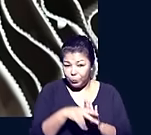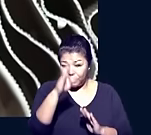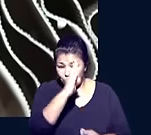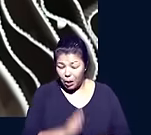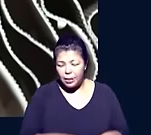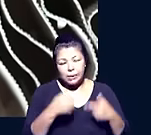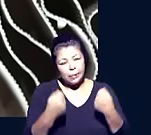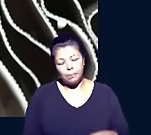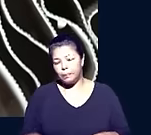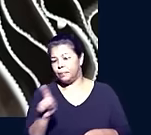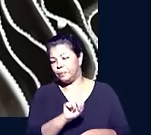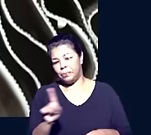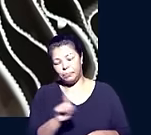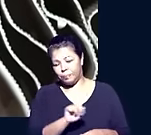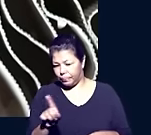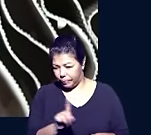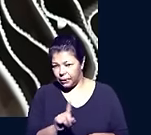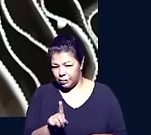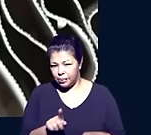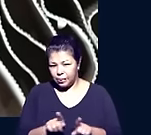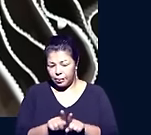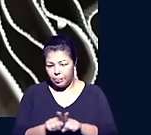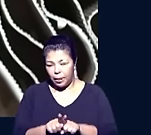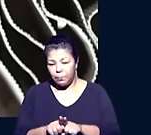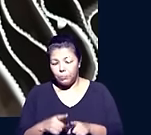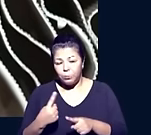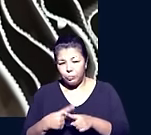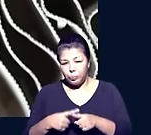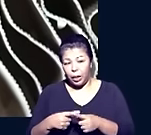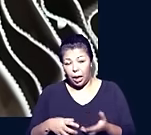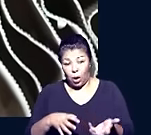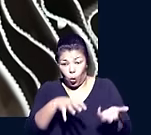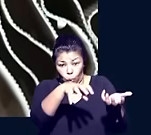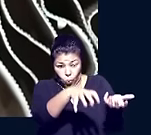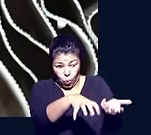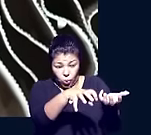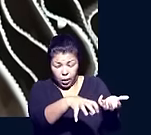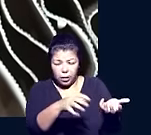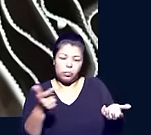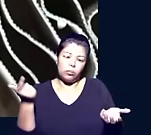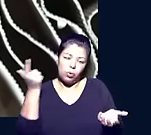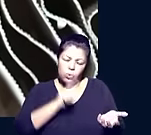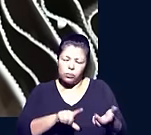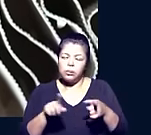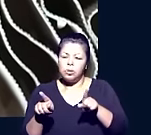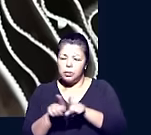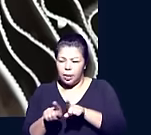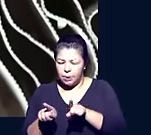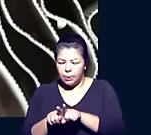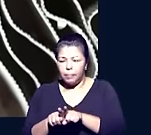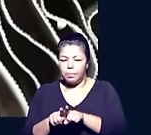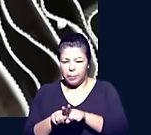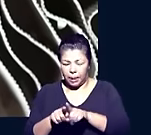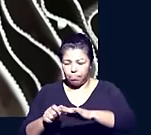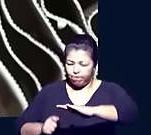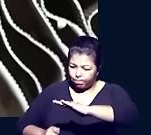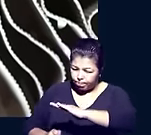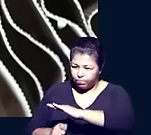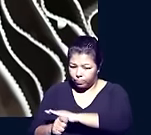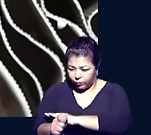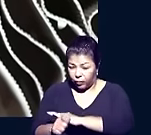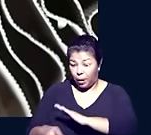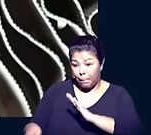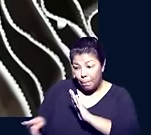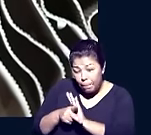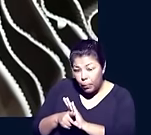for assimilado eh pelo congresso esse projeto pode subsidiar com com dinheiros de créditos dos empresários